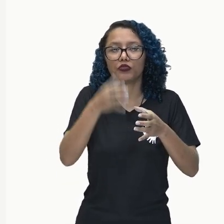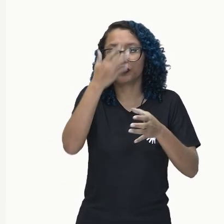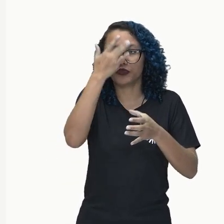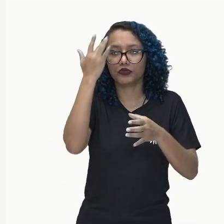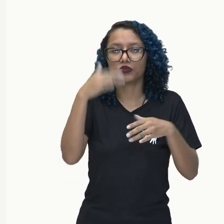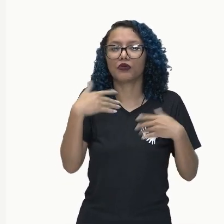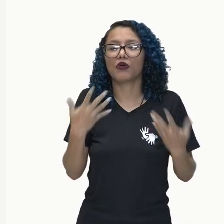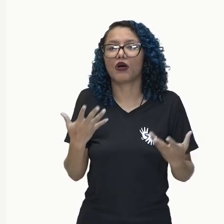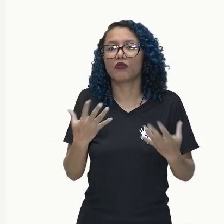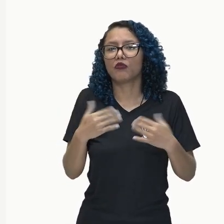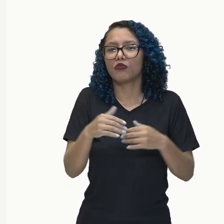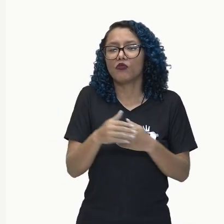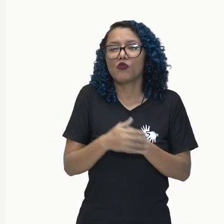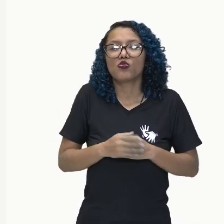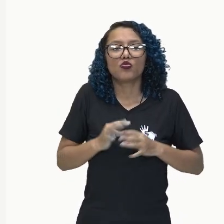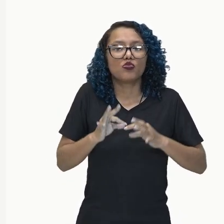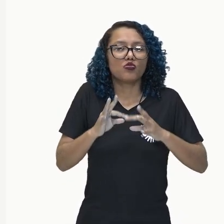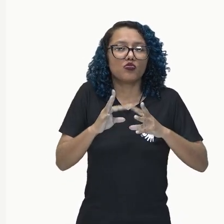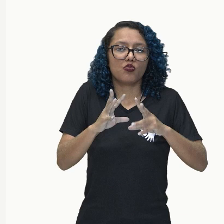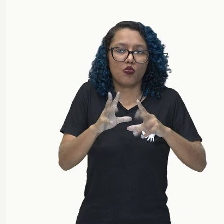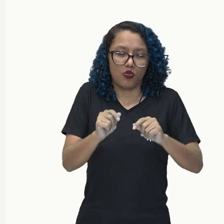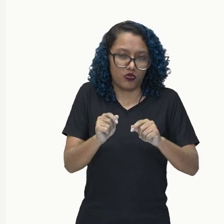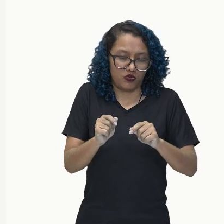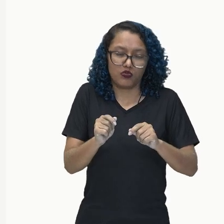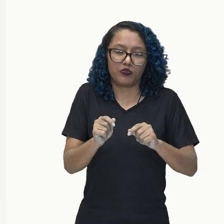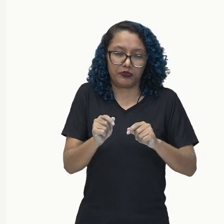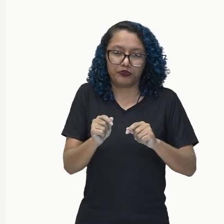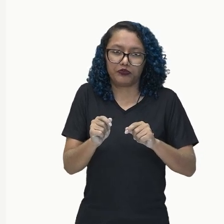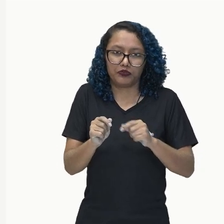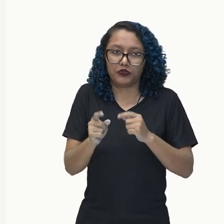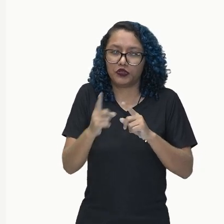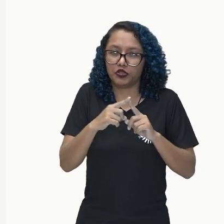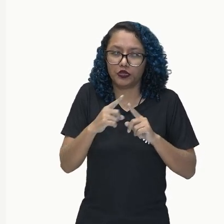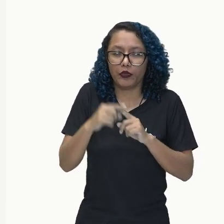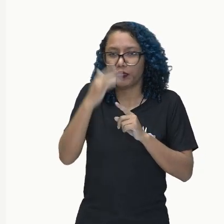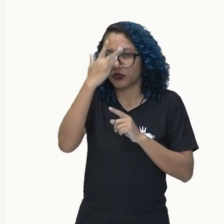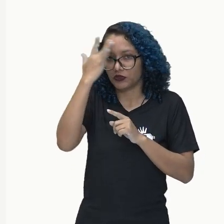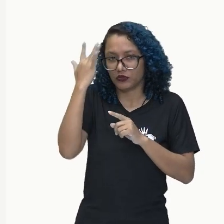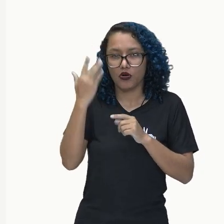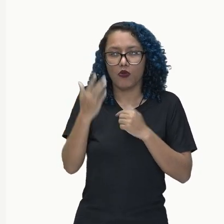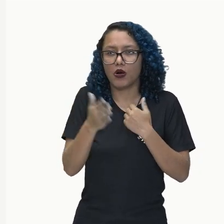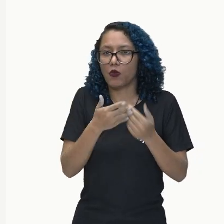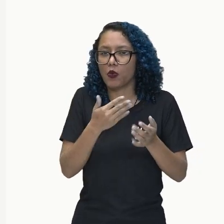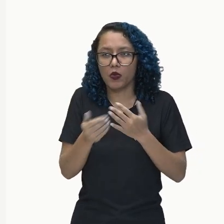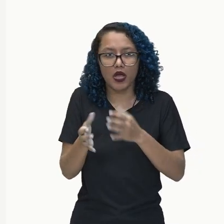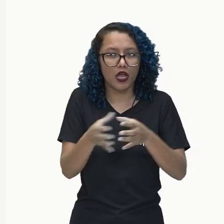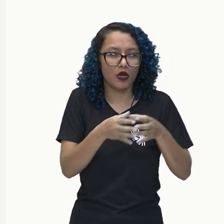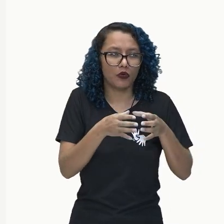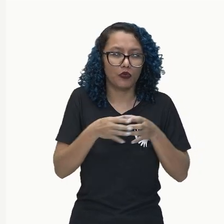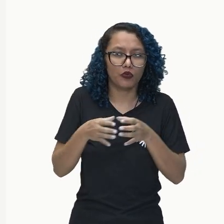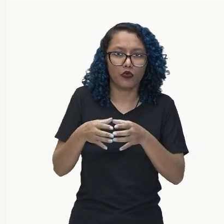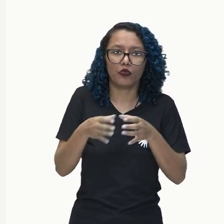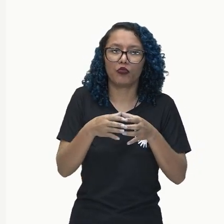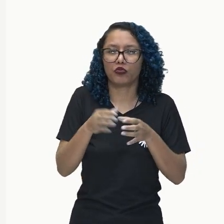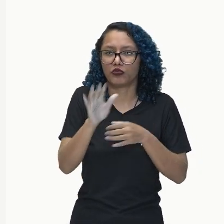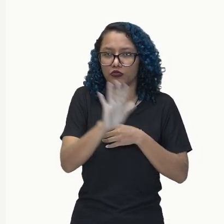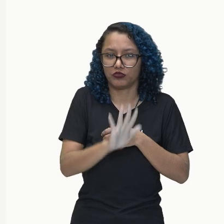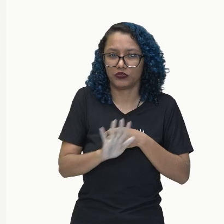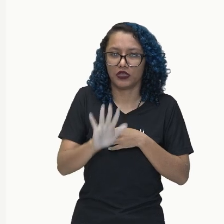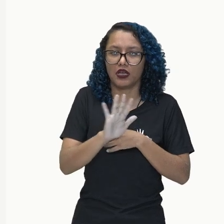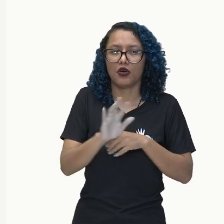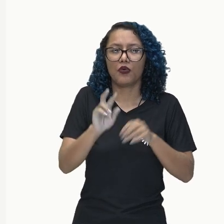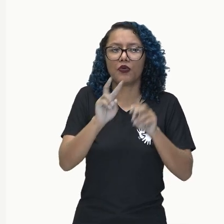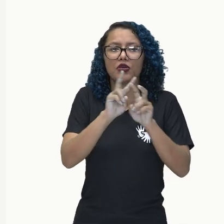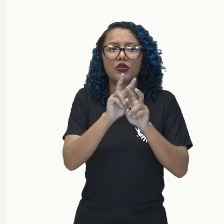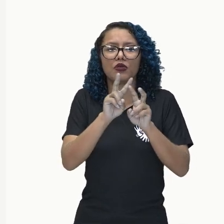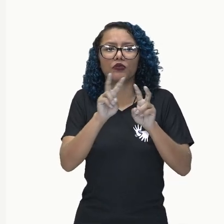em geral, todas as faixas etárias. Esse é o público-alvo da reportagem. E o título dessa reportagem?